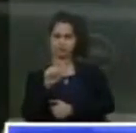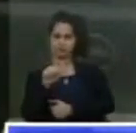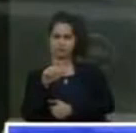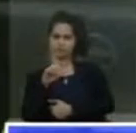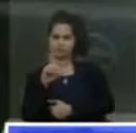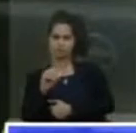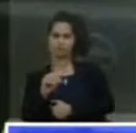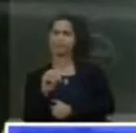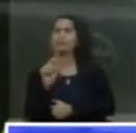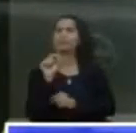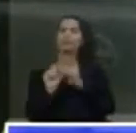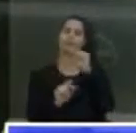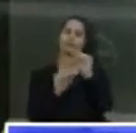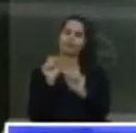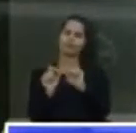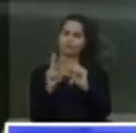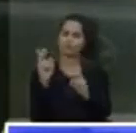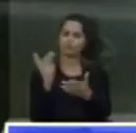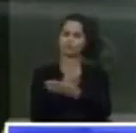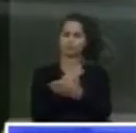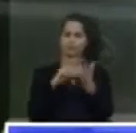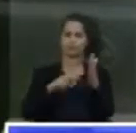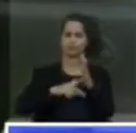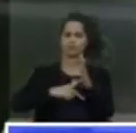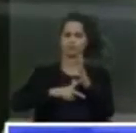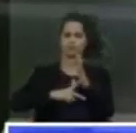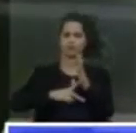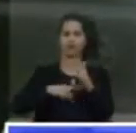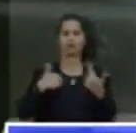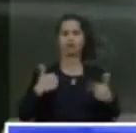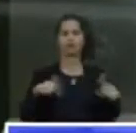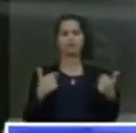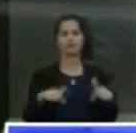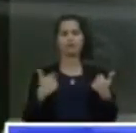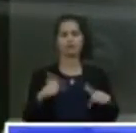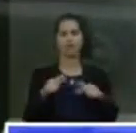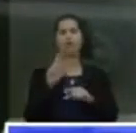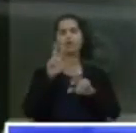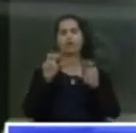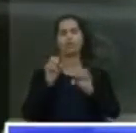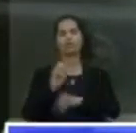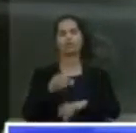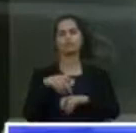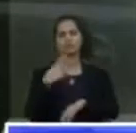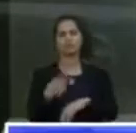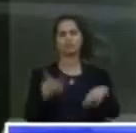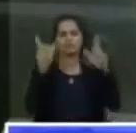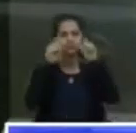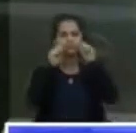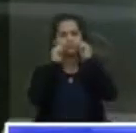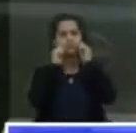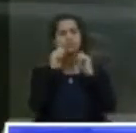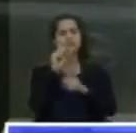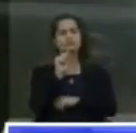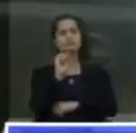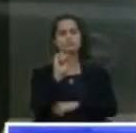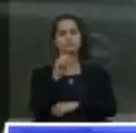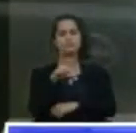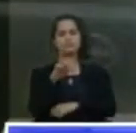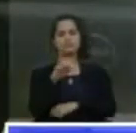atos antidemocráticos praticados pelo Sindicato dos Trabalhadores da Educação de Alagoas,